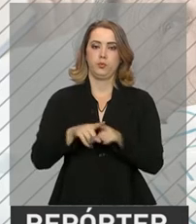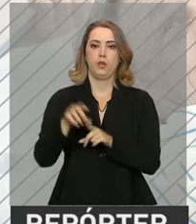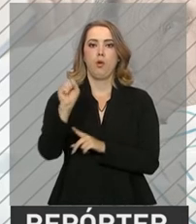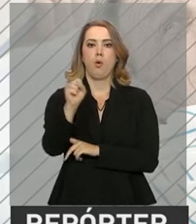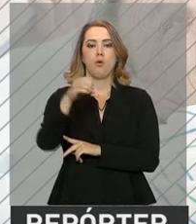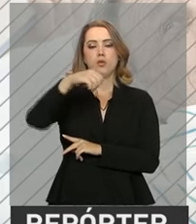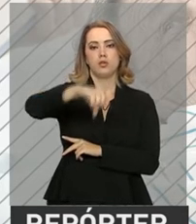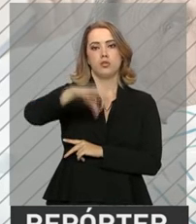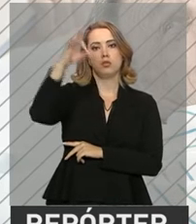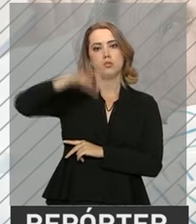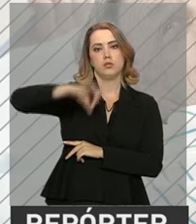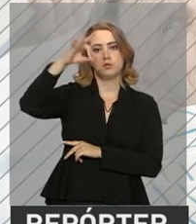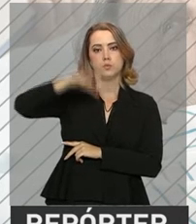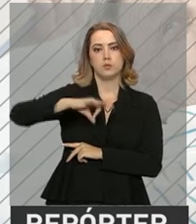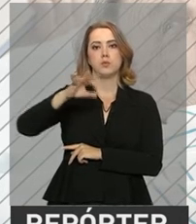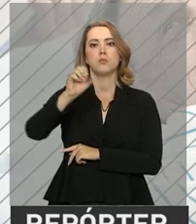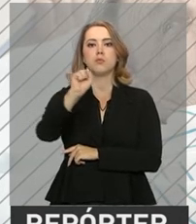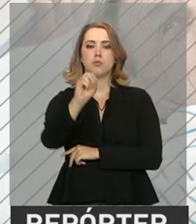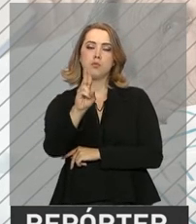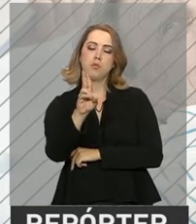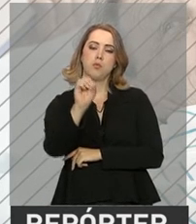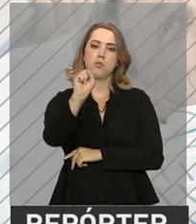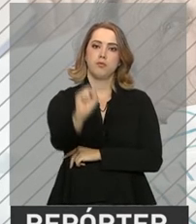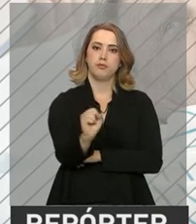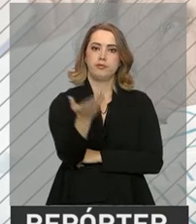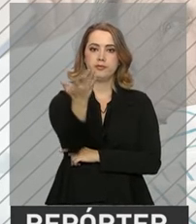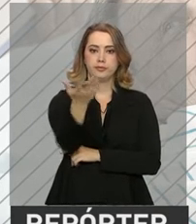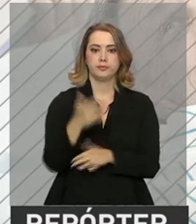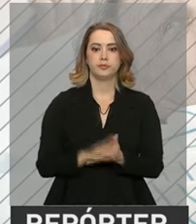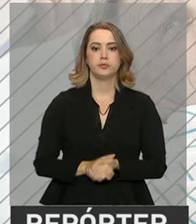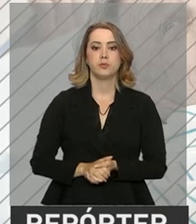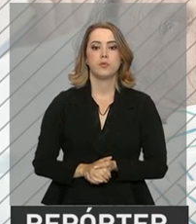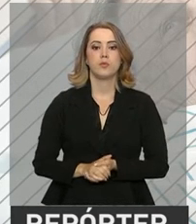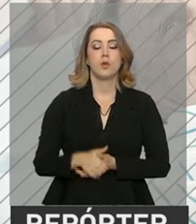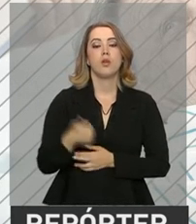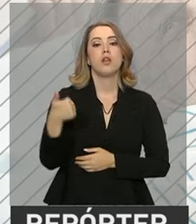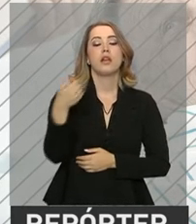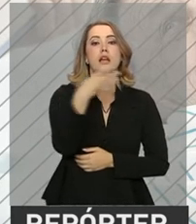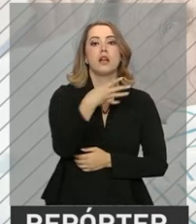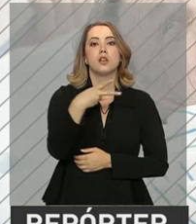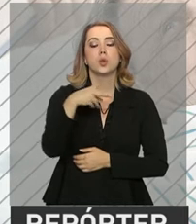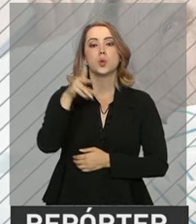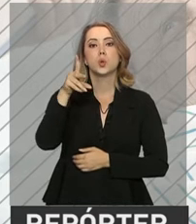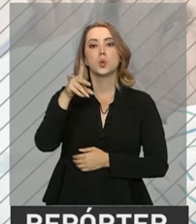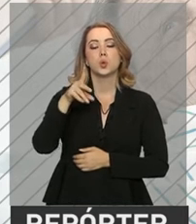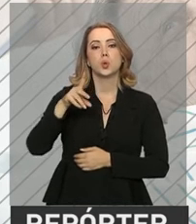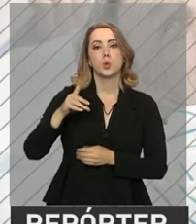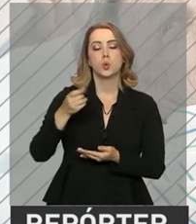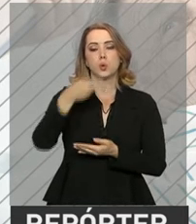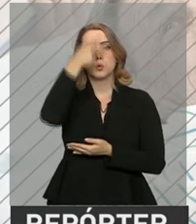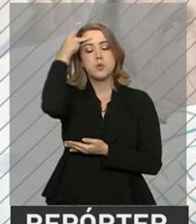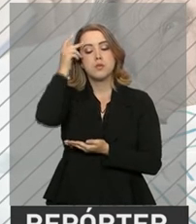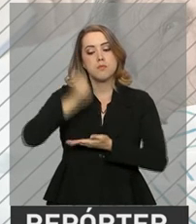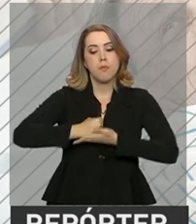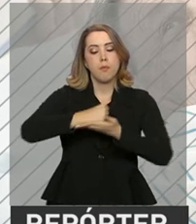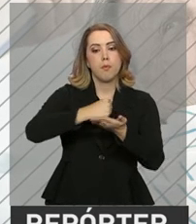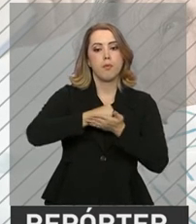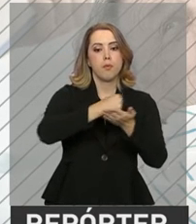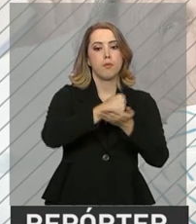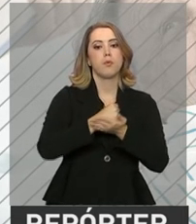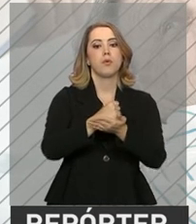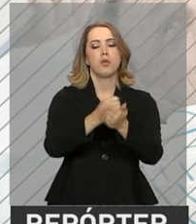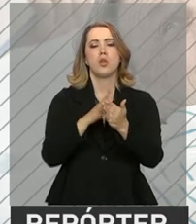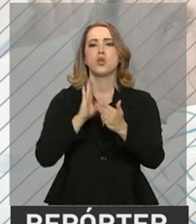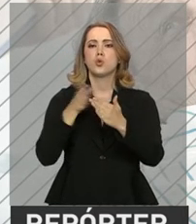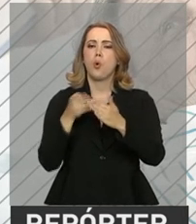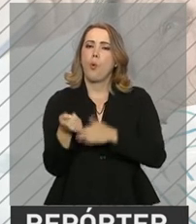89% pelo Sistema Único de Saúde, o SUS. Com 14 doadores por milhão de pessoas, o Brasil está bem perto